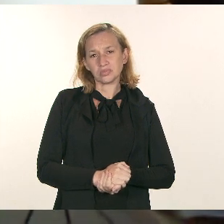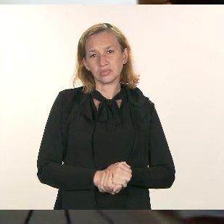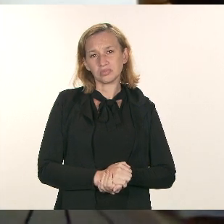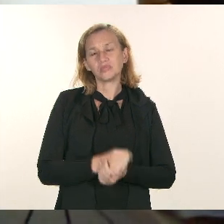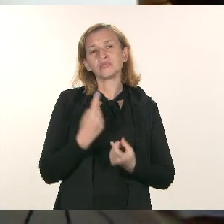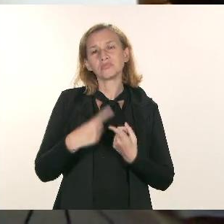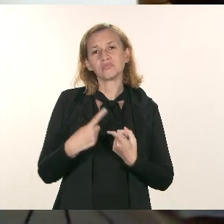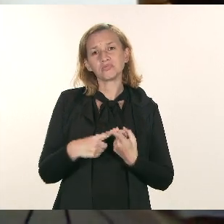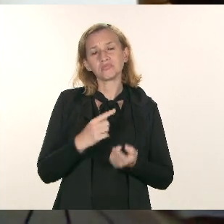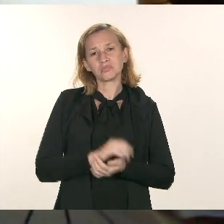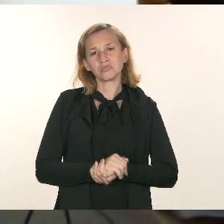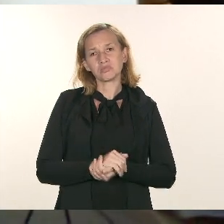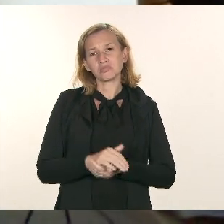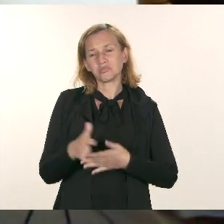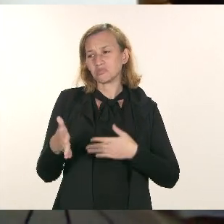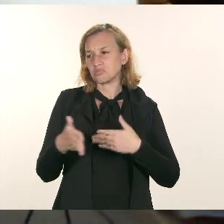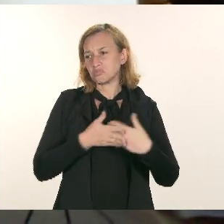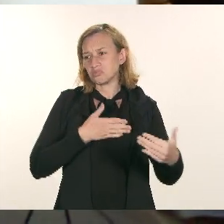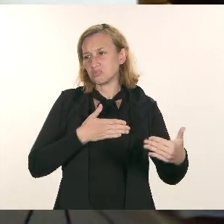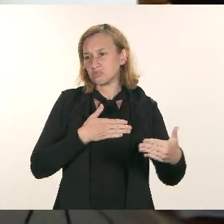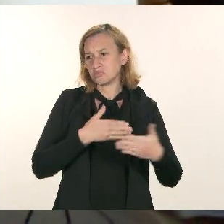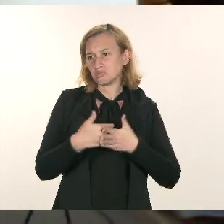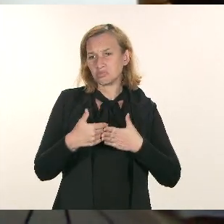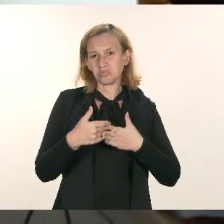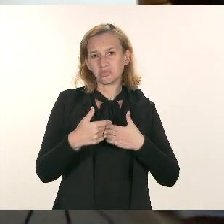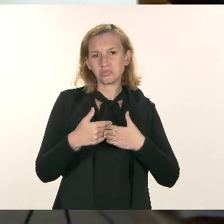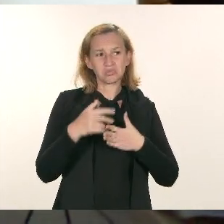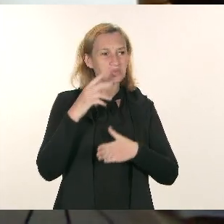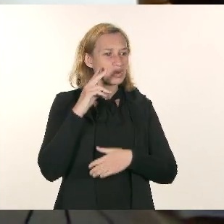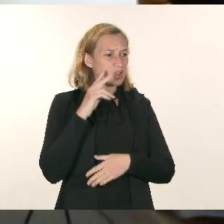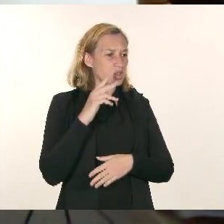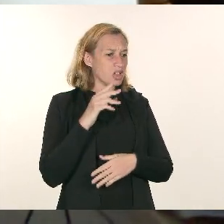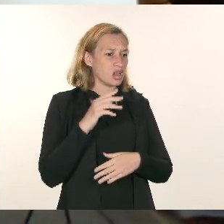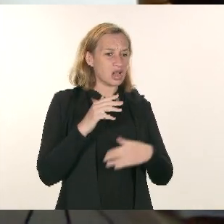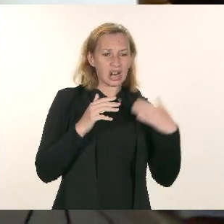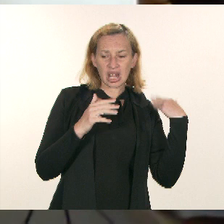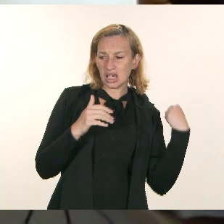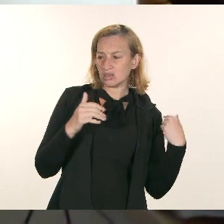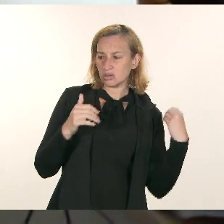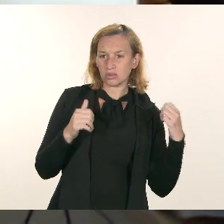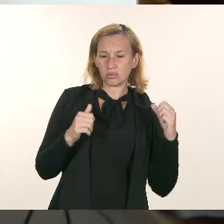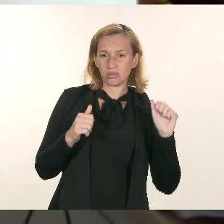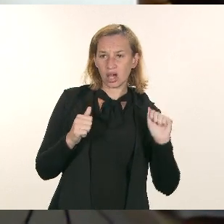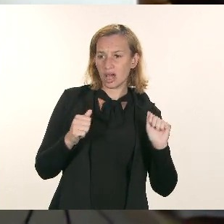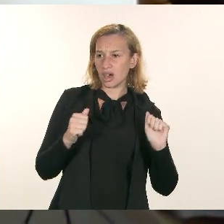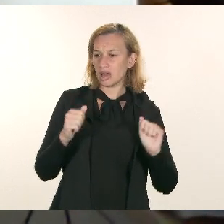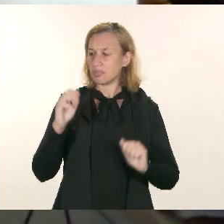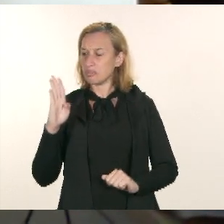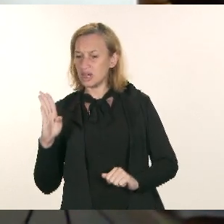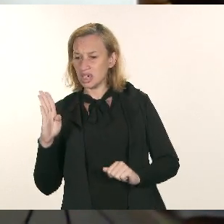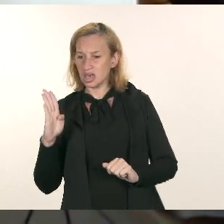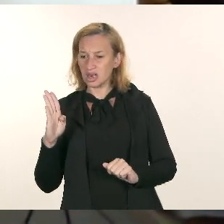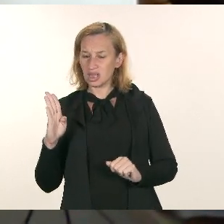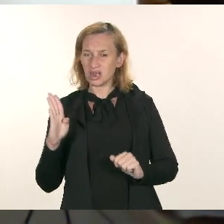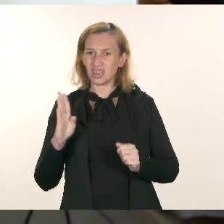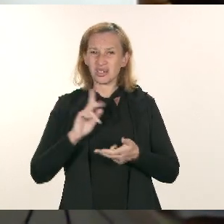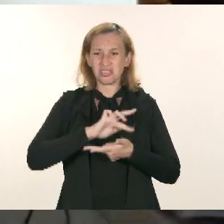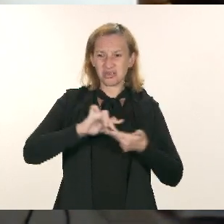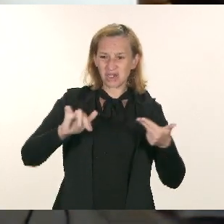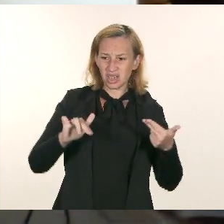Porque seja qualquer o lado que nós olhemos, as decepções são